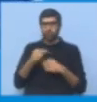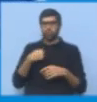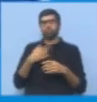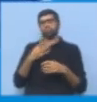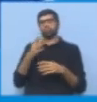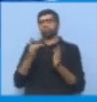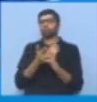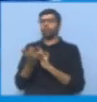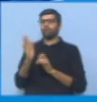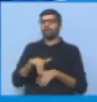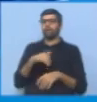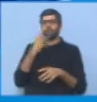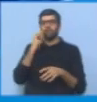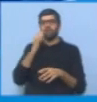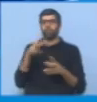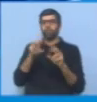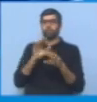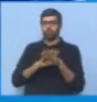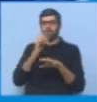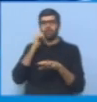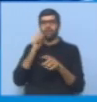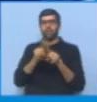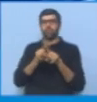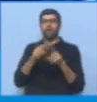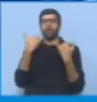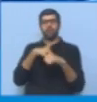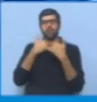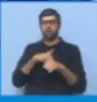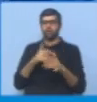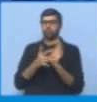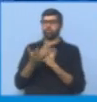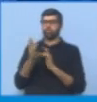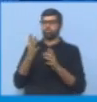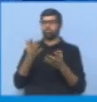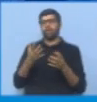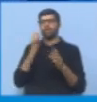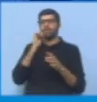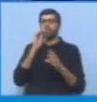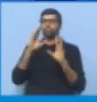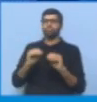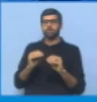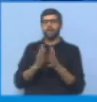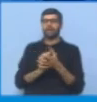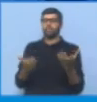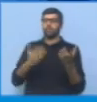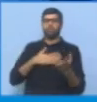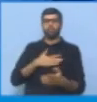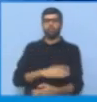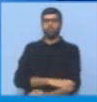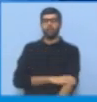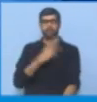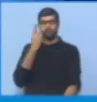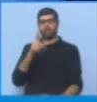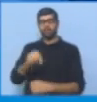novo. Pois o vinho é símbolo da alegria. Jesus não quer que acabe o vinho no casamento, nem na